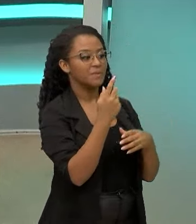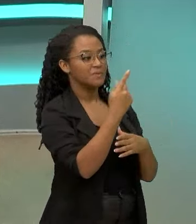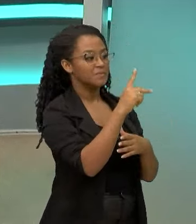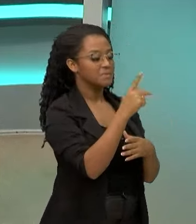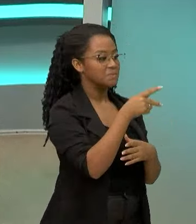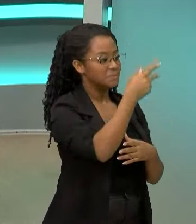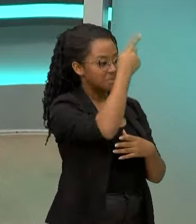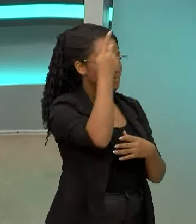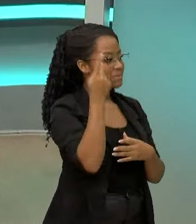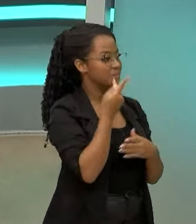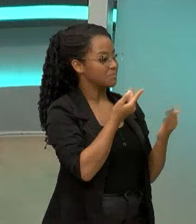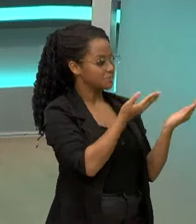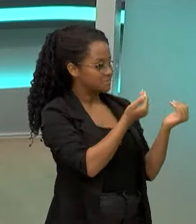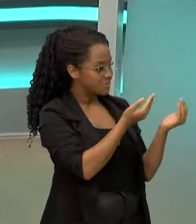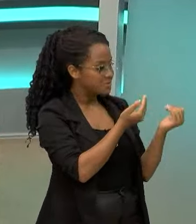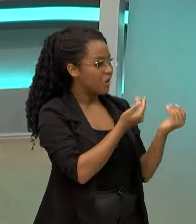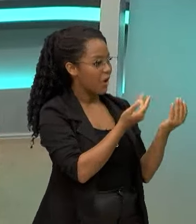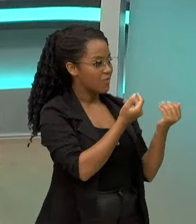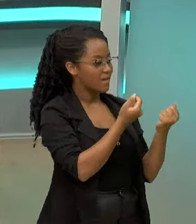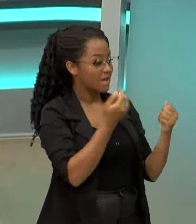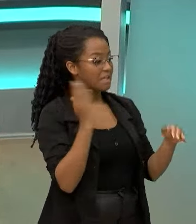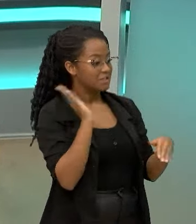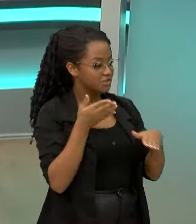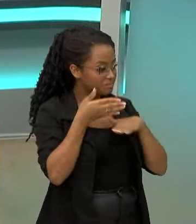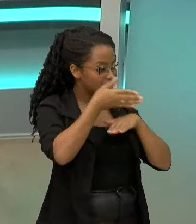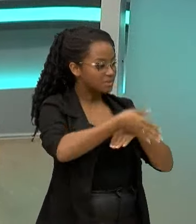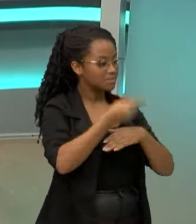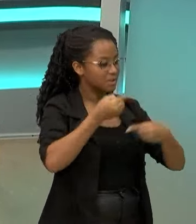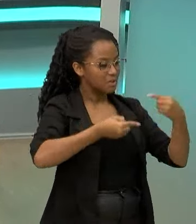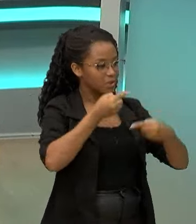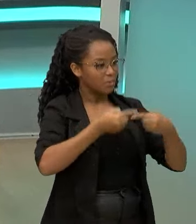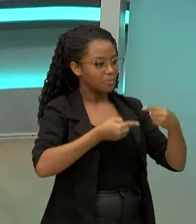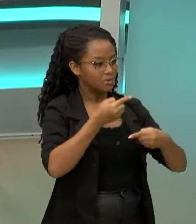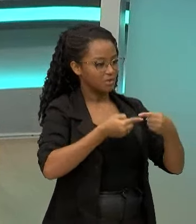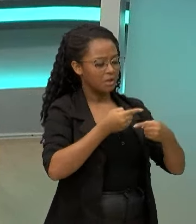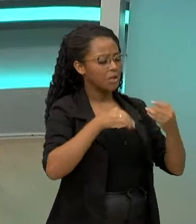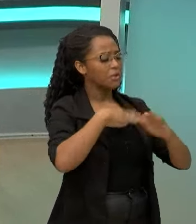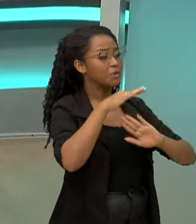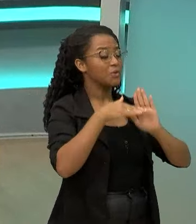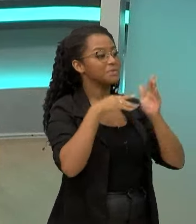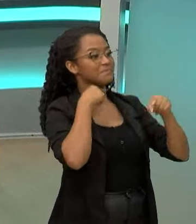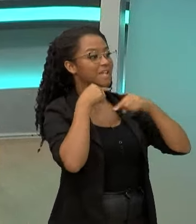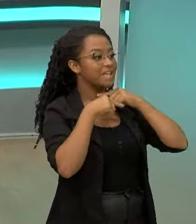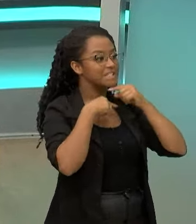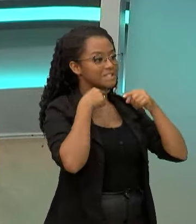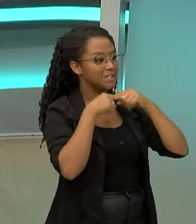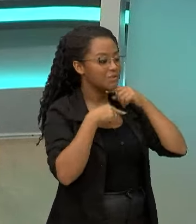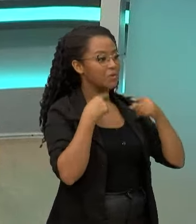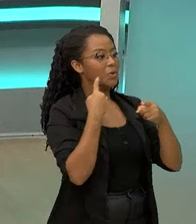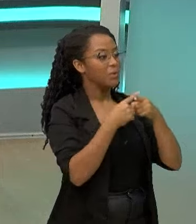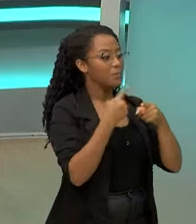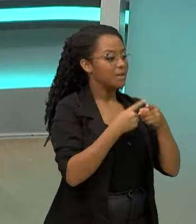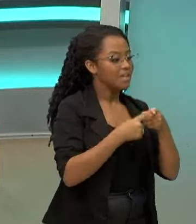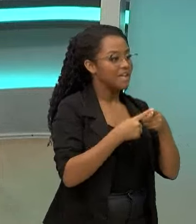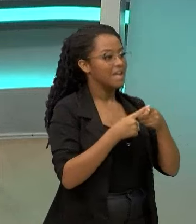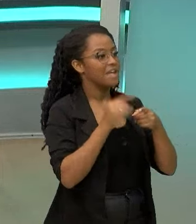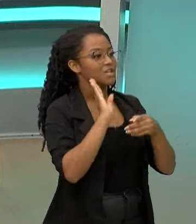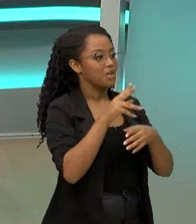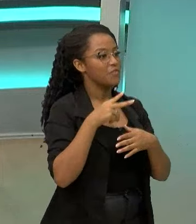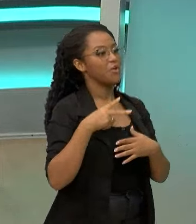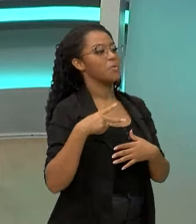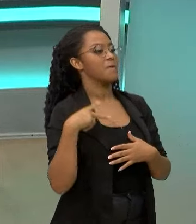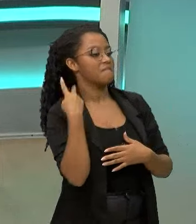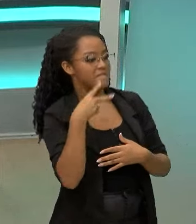na política. É um questionamento que não só eu, mas todos estão fazendo. Nós estamos falando de uma vereadora que não terminou o mandato, que se tornou deputada, que não terminou o